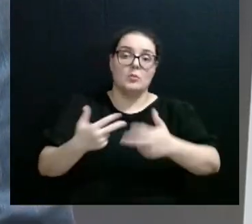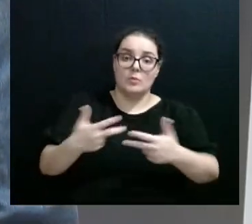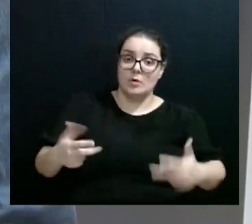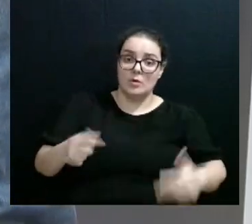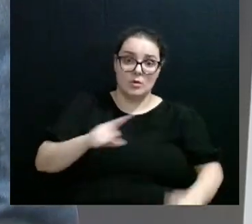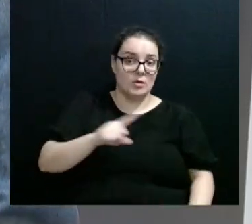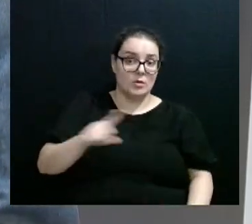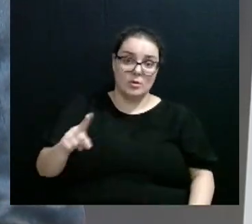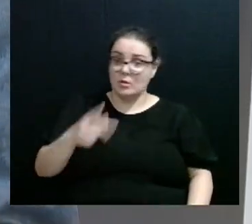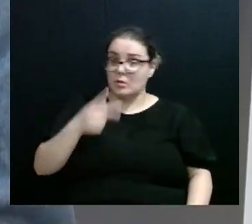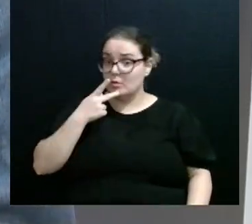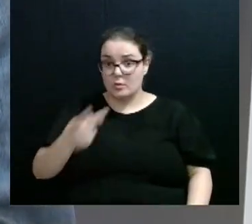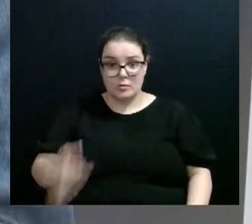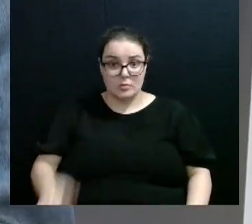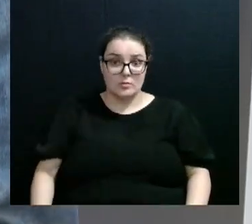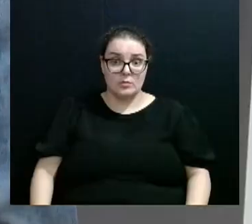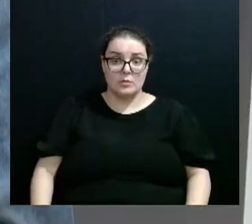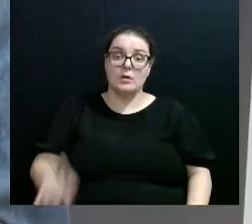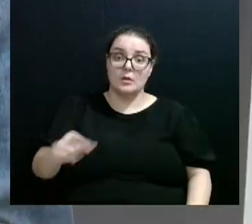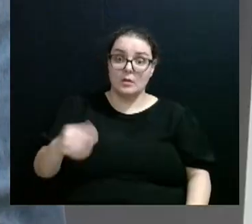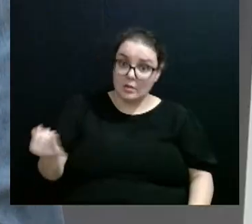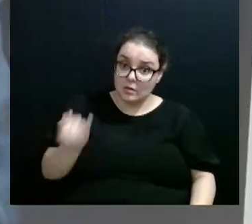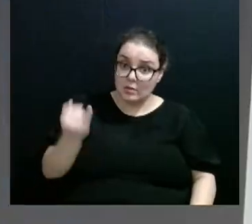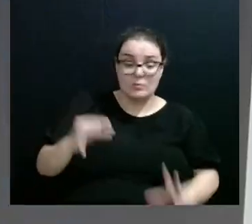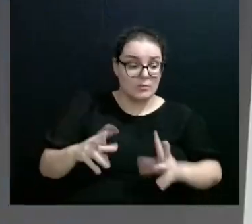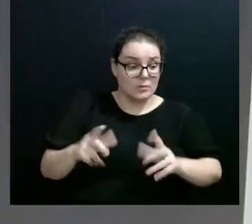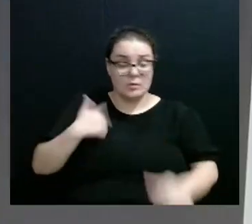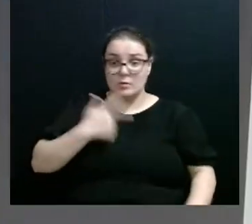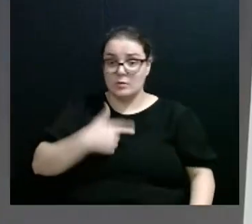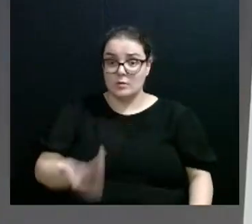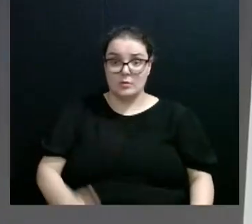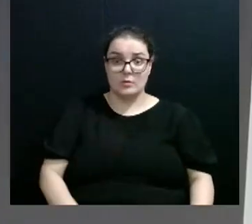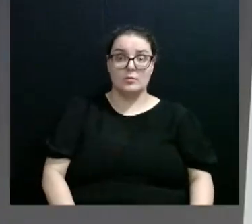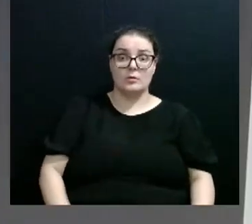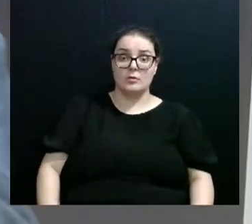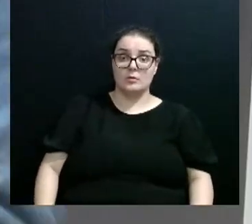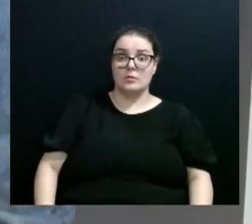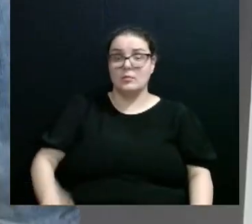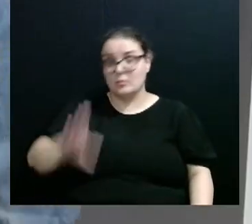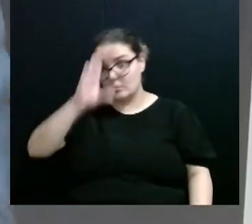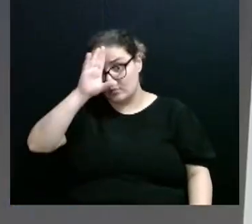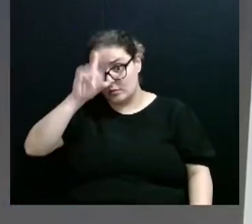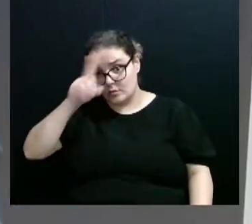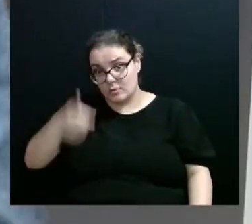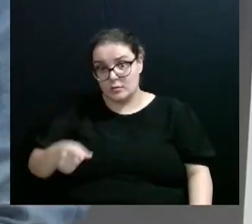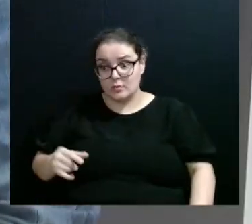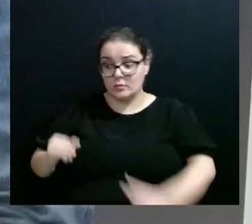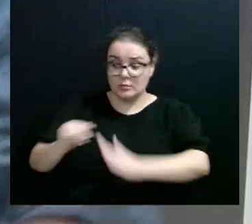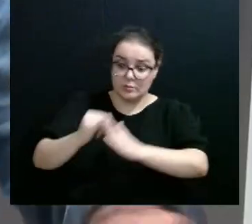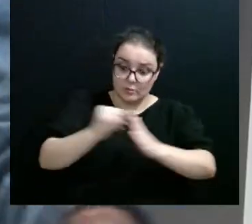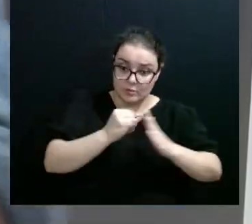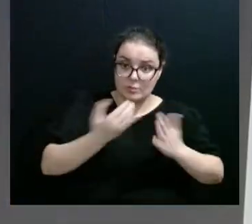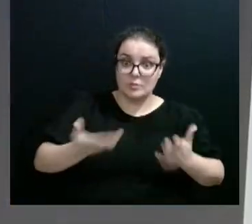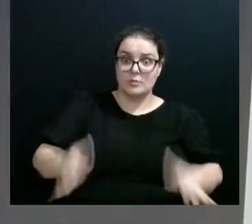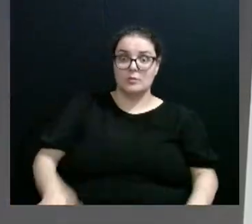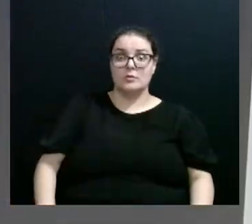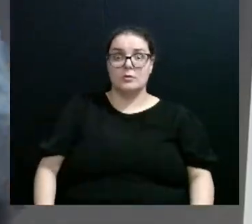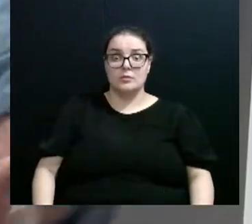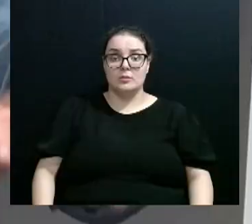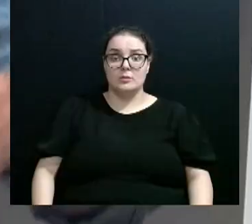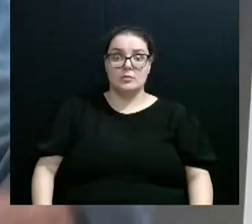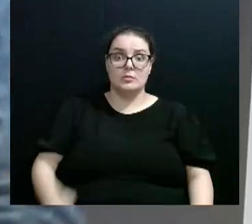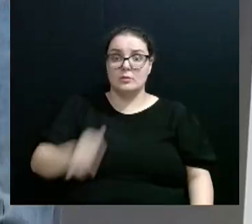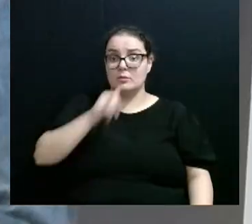elas são importantes para todos nós, e principalmente para os proprietários dos imóveis. Você está falando agora, por exemplo, o cara vai receber um